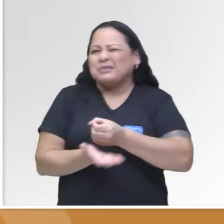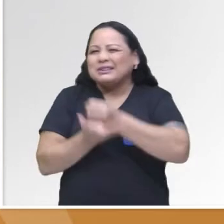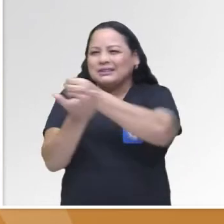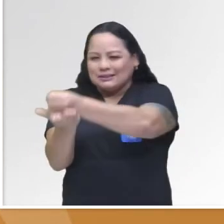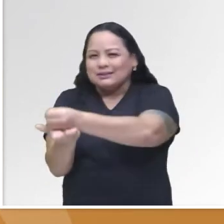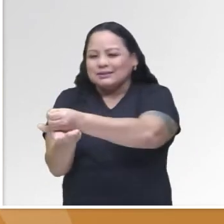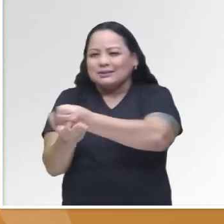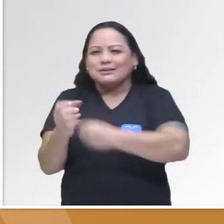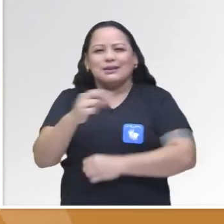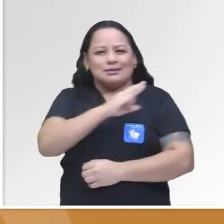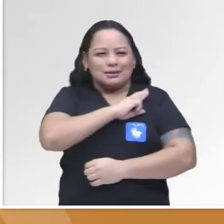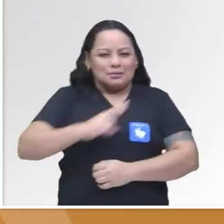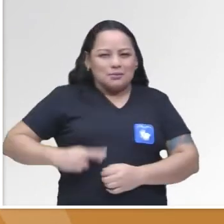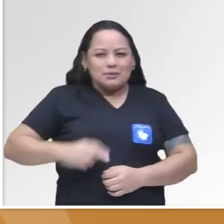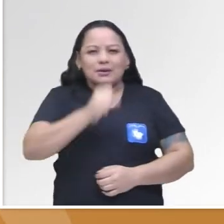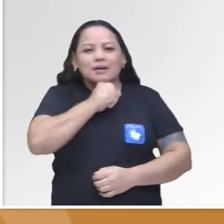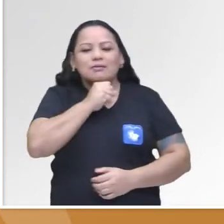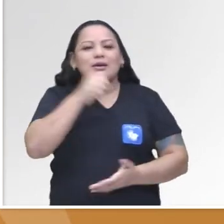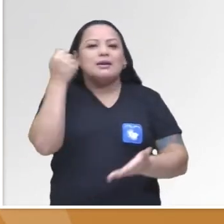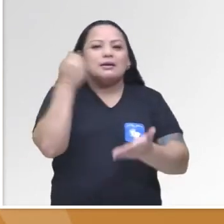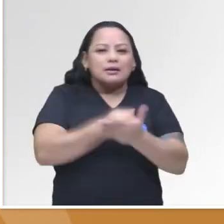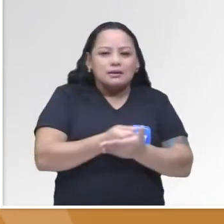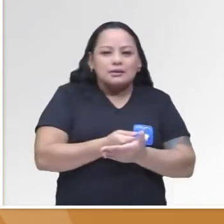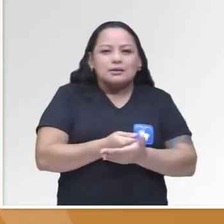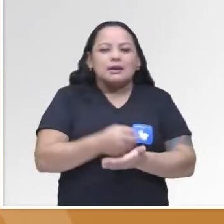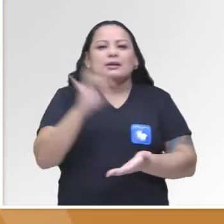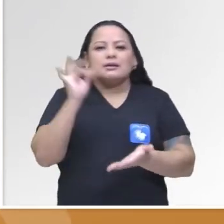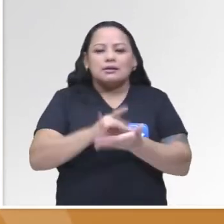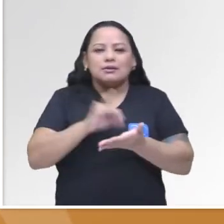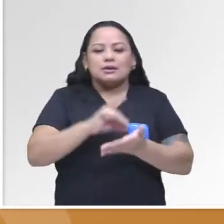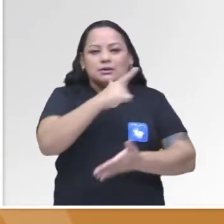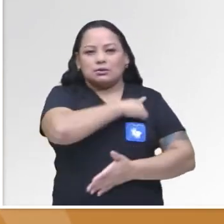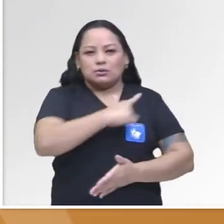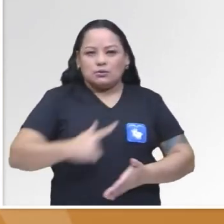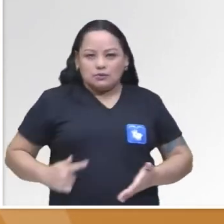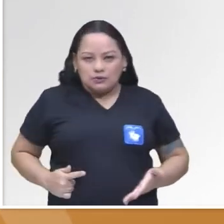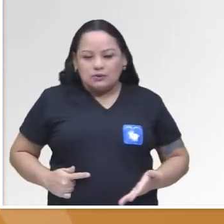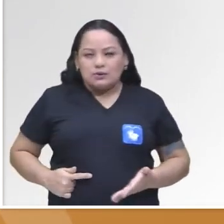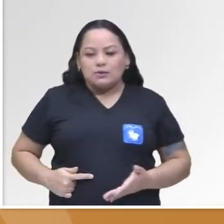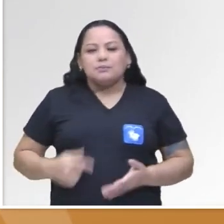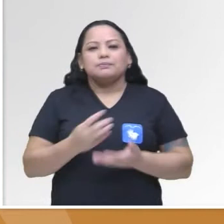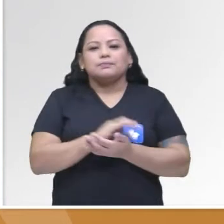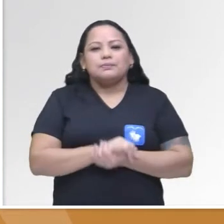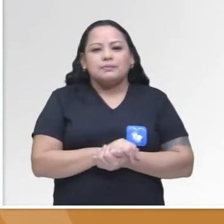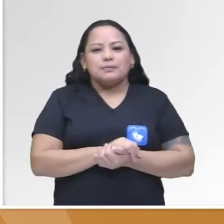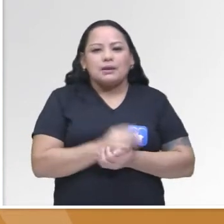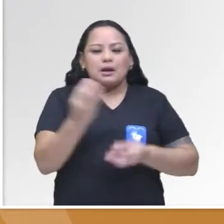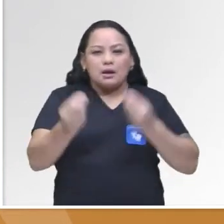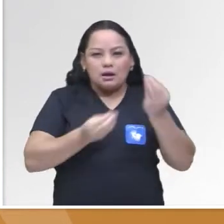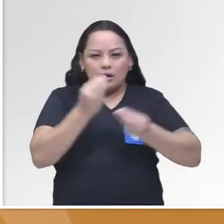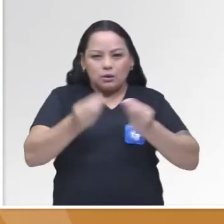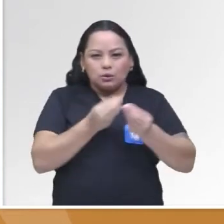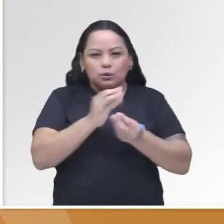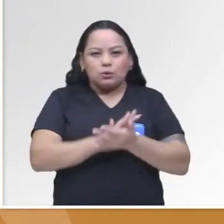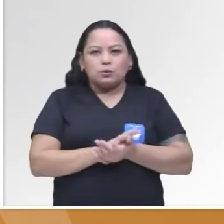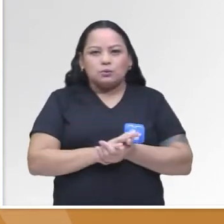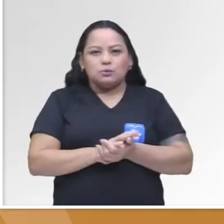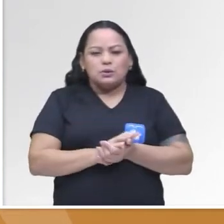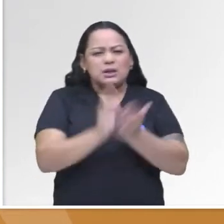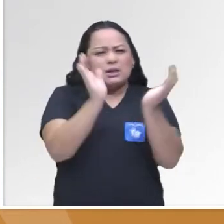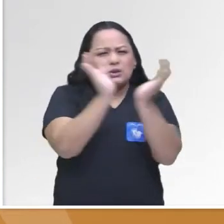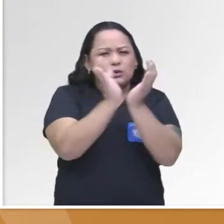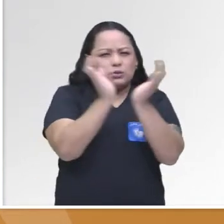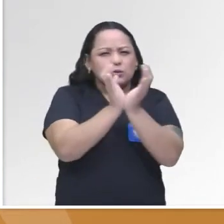República Velha, é que garantia, então, que justamente esses governadores fossem parte daquelas oligarquias